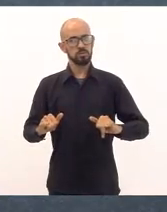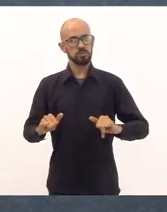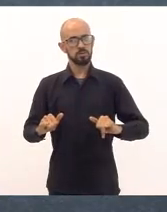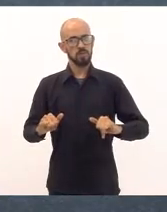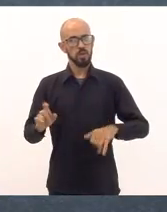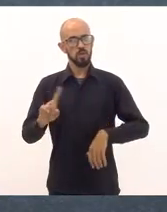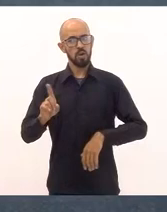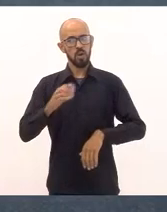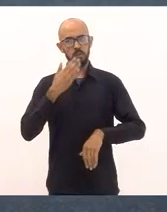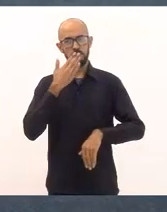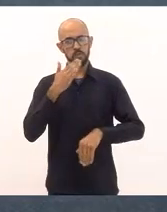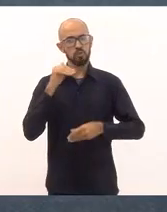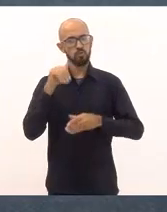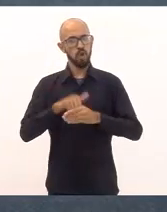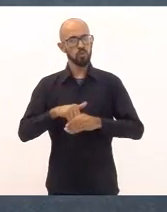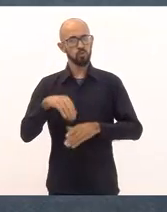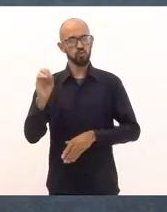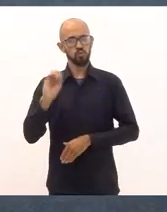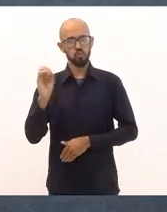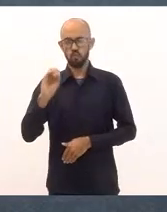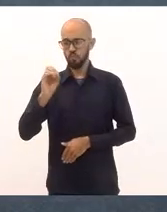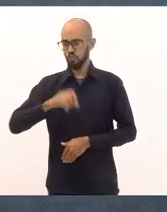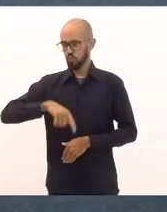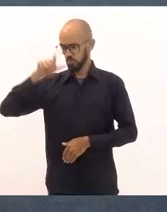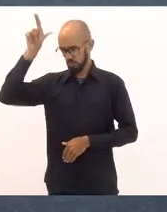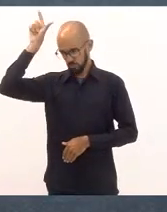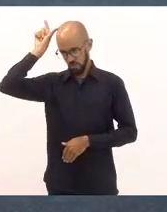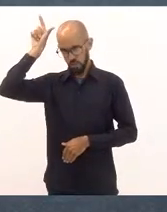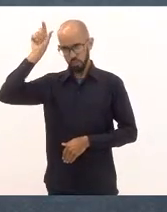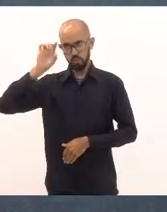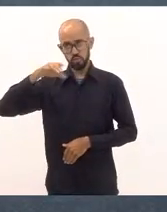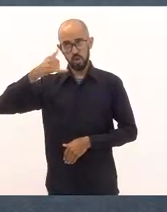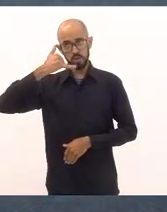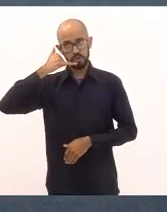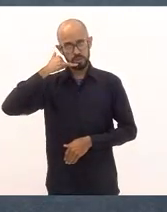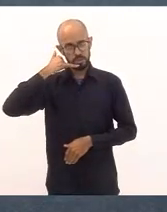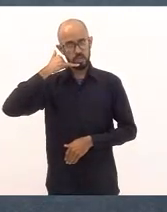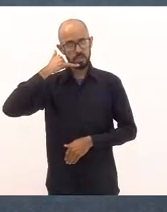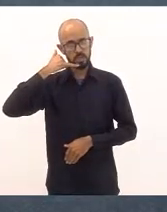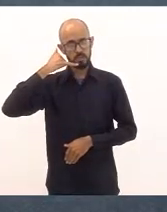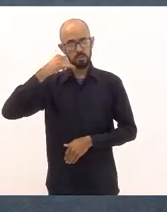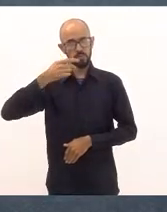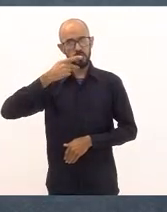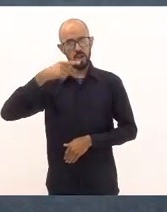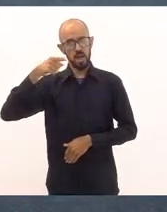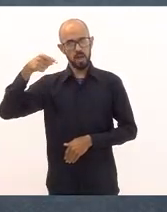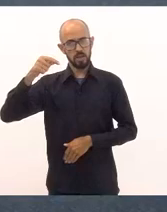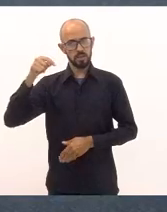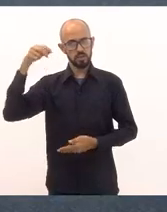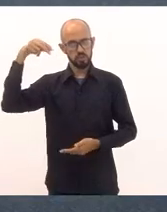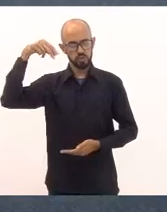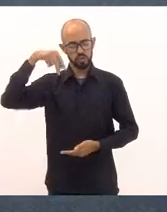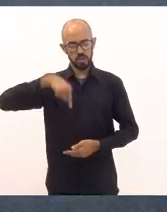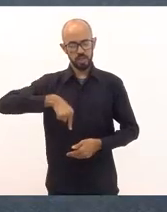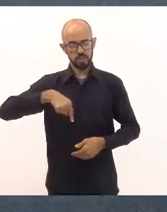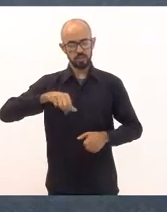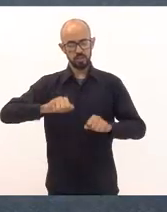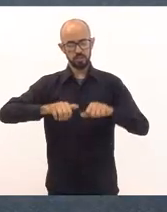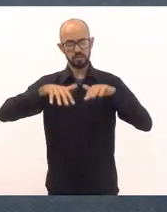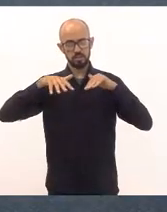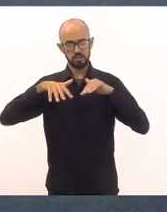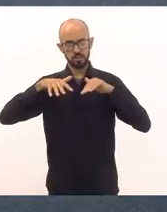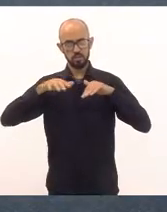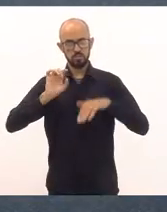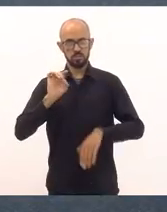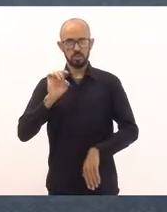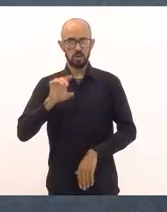pedi um voto, deputado Luiz. Só liguei para dizer a todos os parlamentares que seríamos hoje a sessão extraordinária.